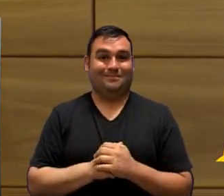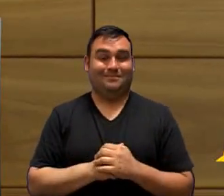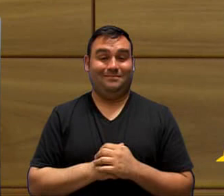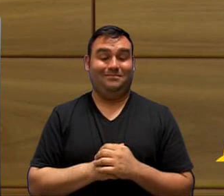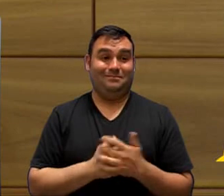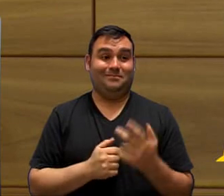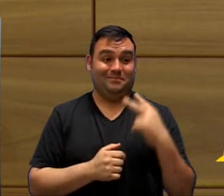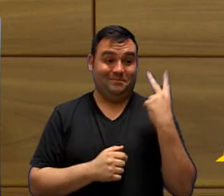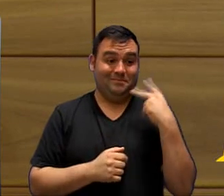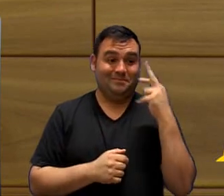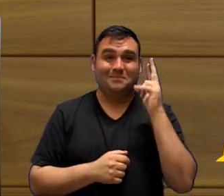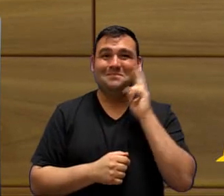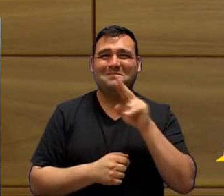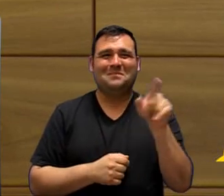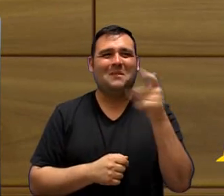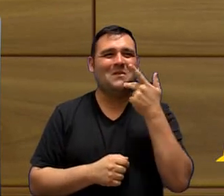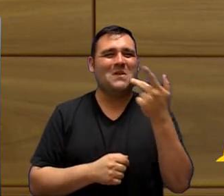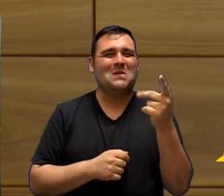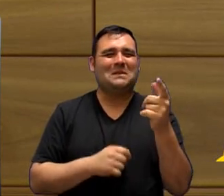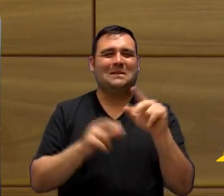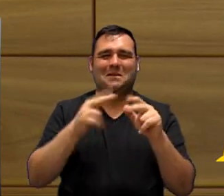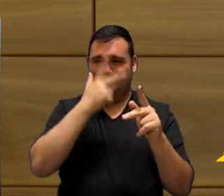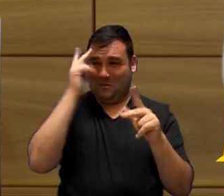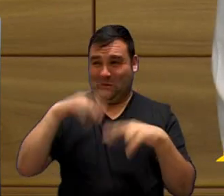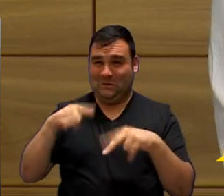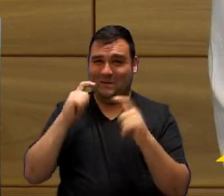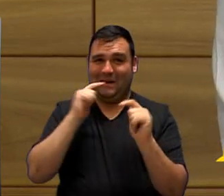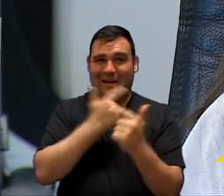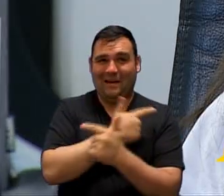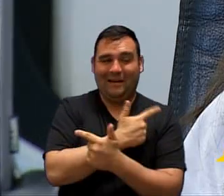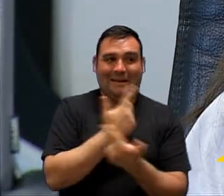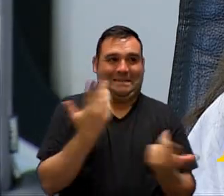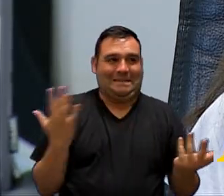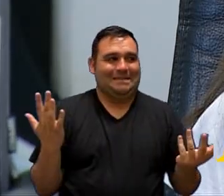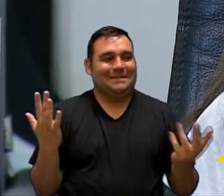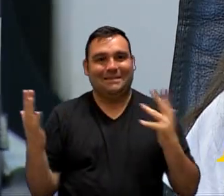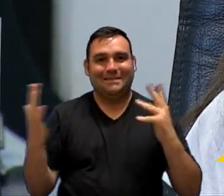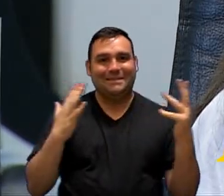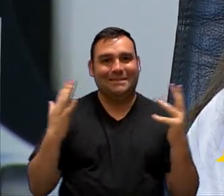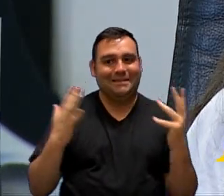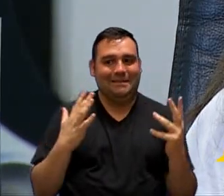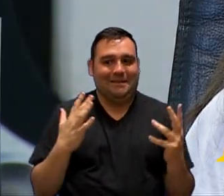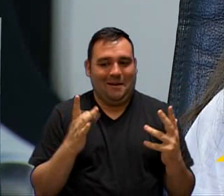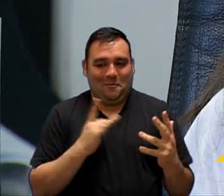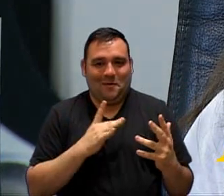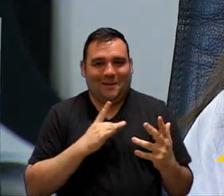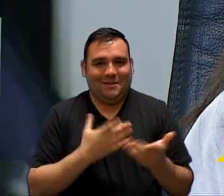Rapaz, o vereador Renan usou uma palavra, já começaram a rir, outros...